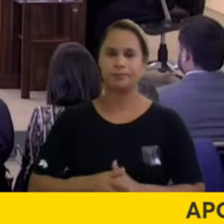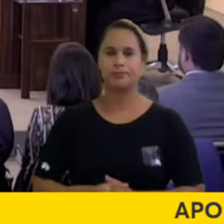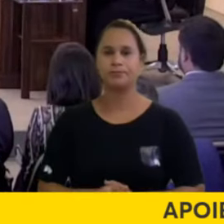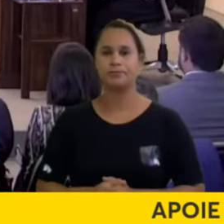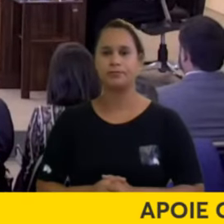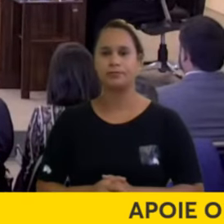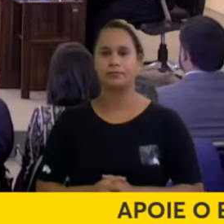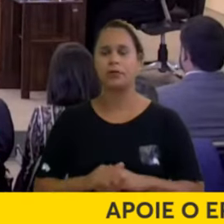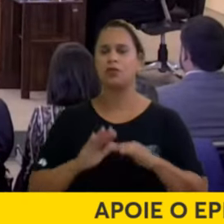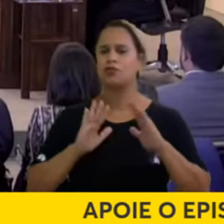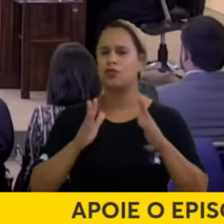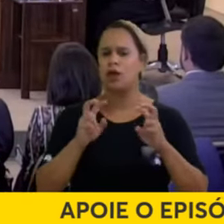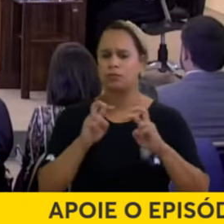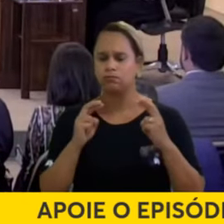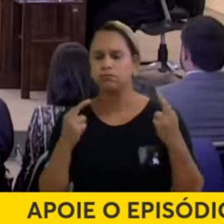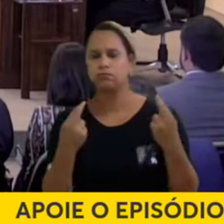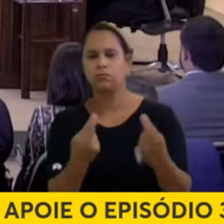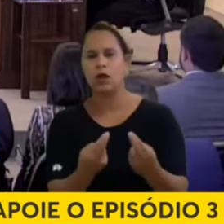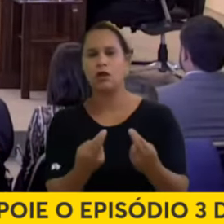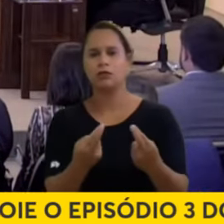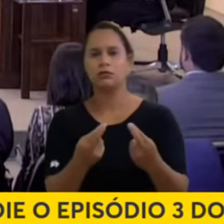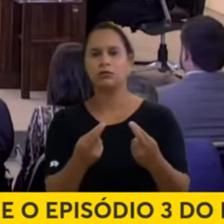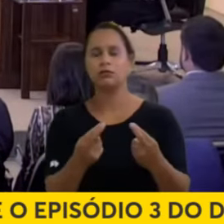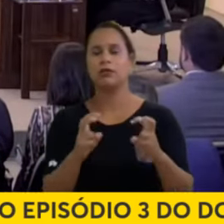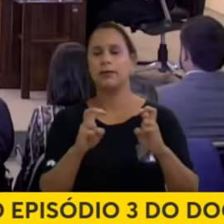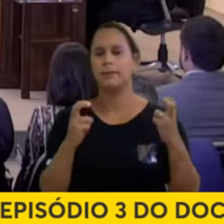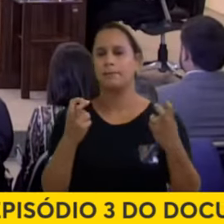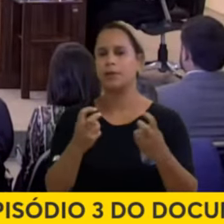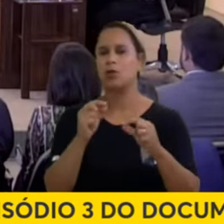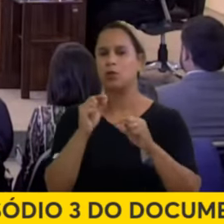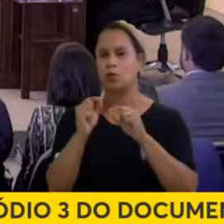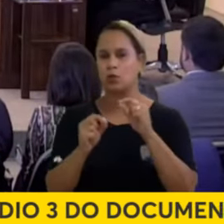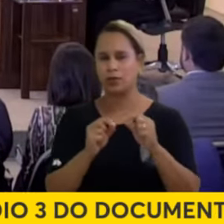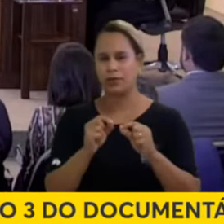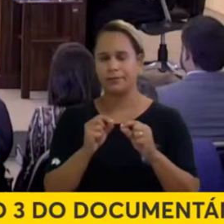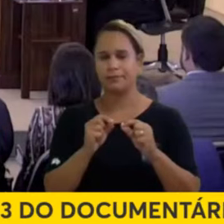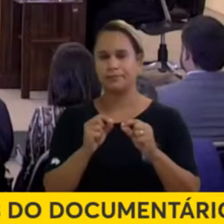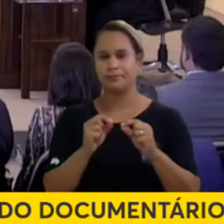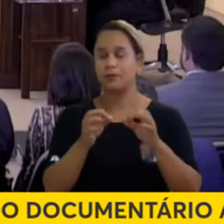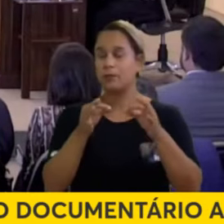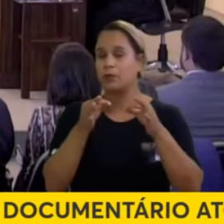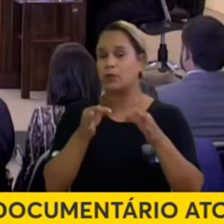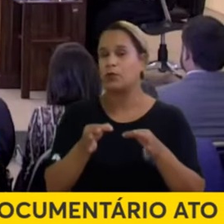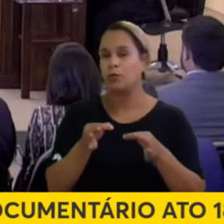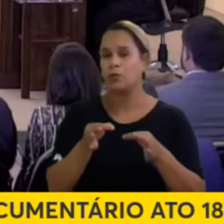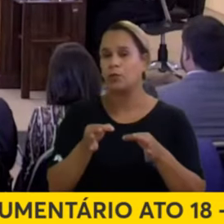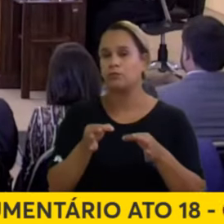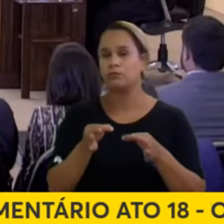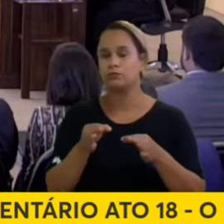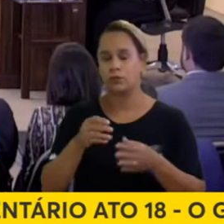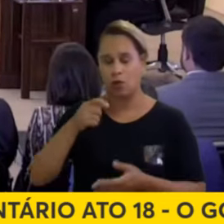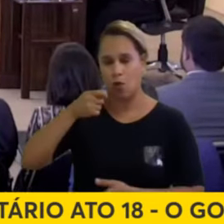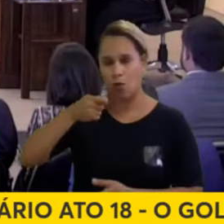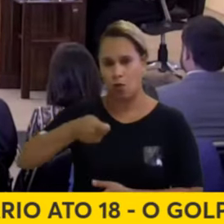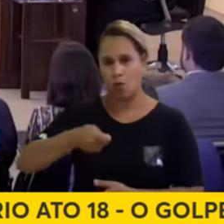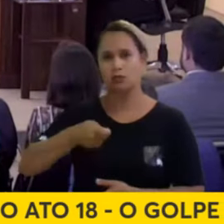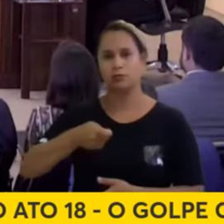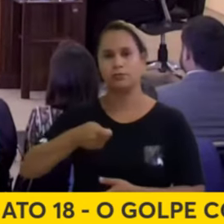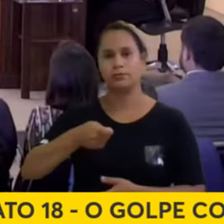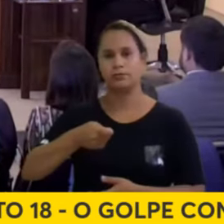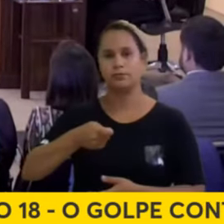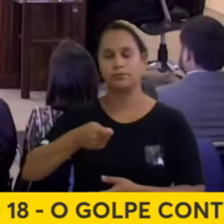já estabelecidas entre os membros da corte foi estabelecida a seguinte ordem de votação